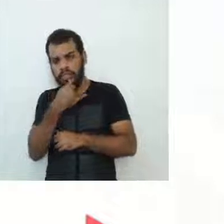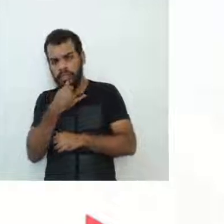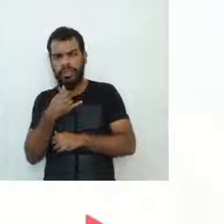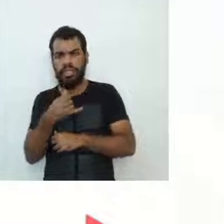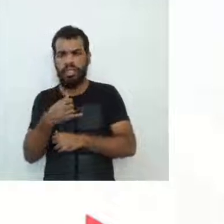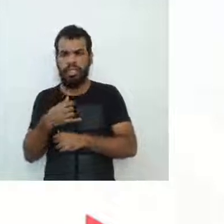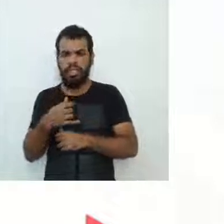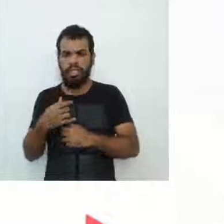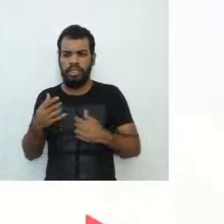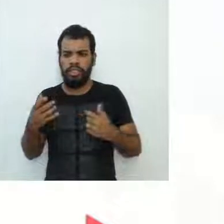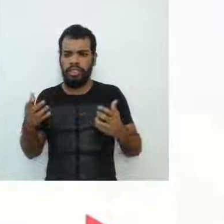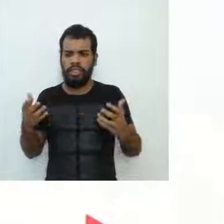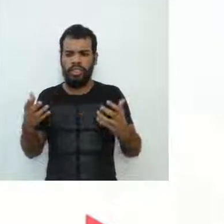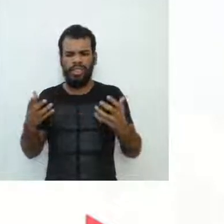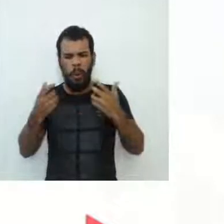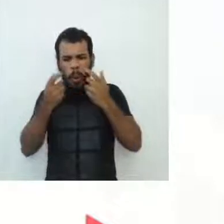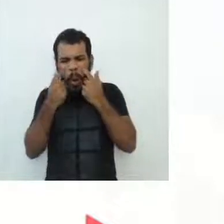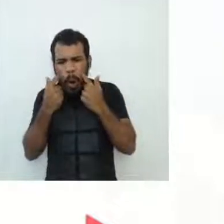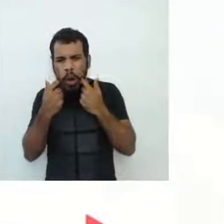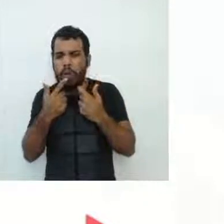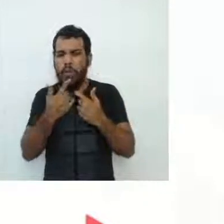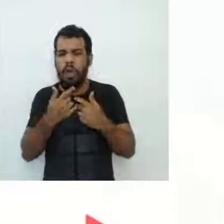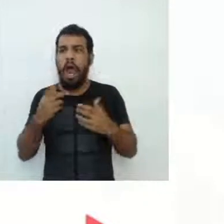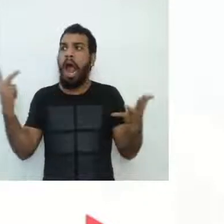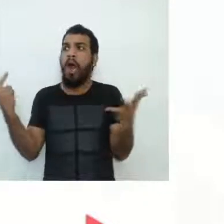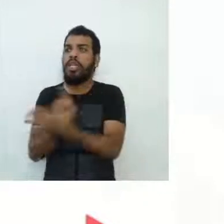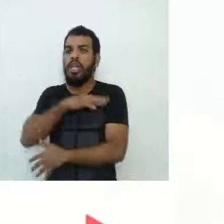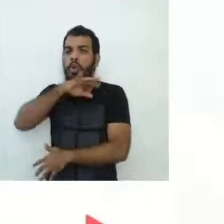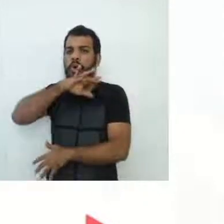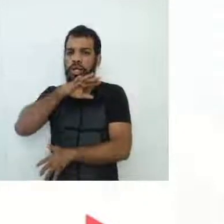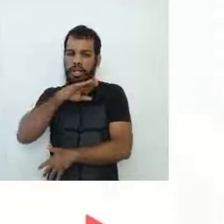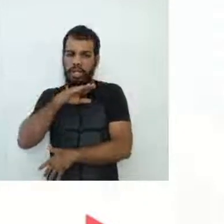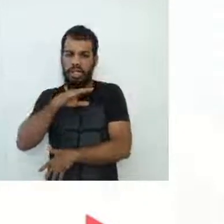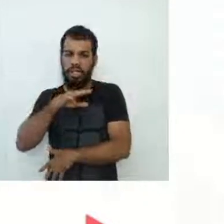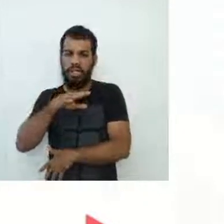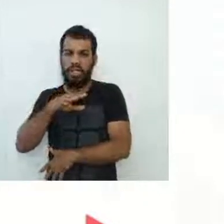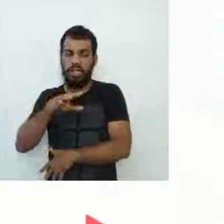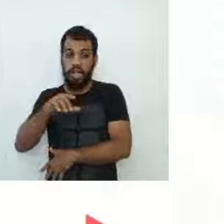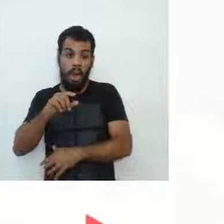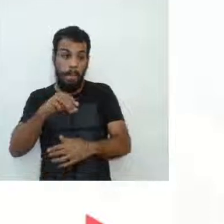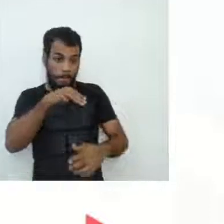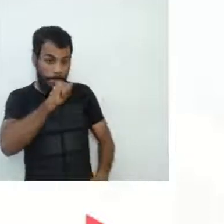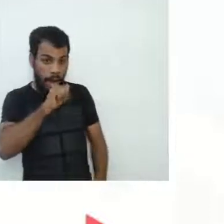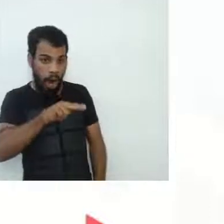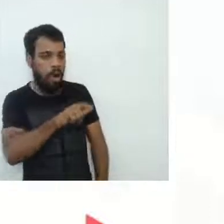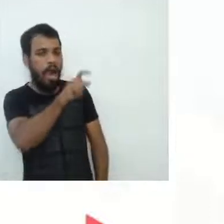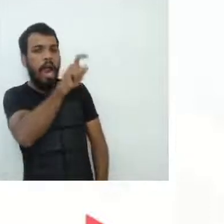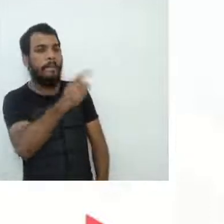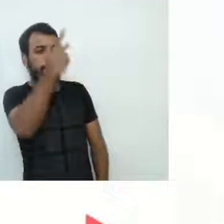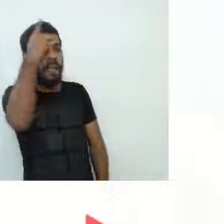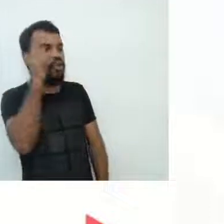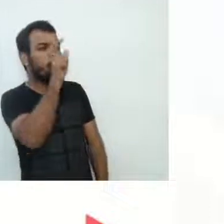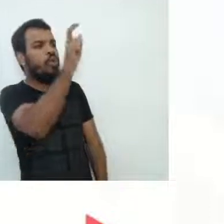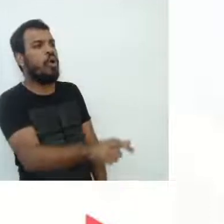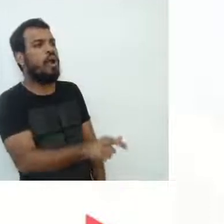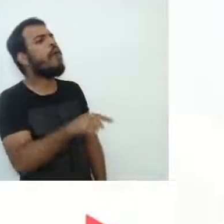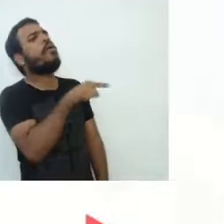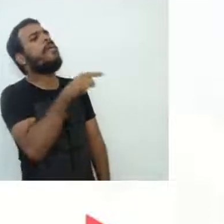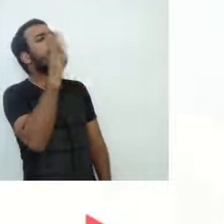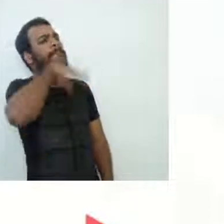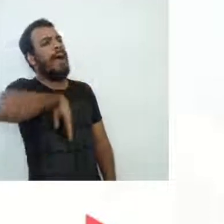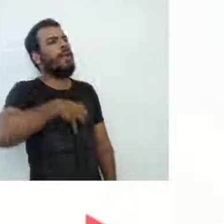desgraça, tragédia, ou ainda, o mal pode ser uma conjunção temporal, no sentido de